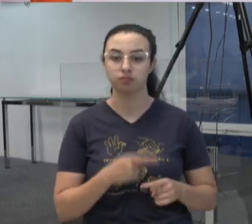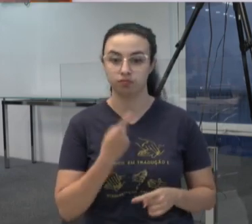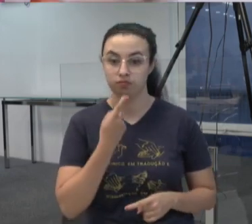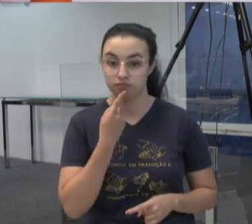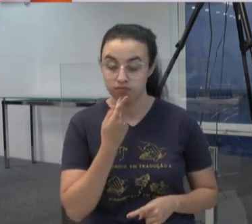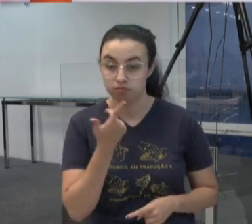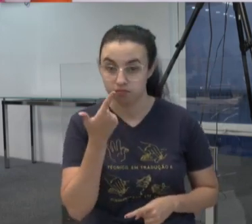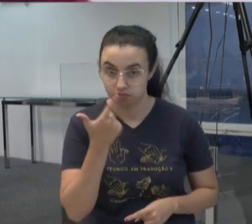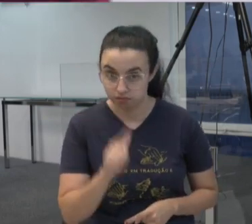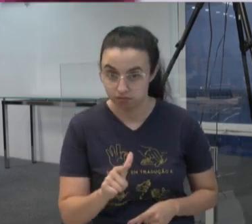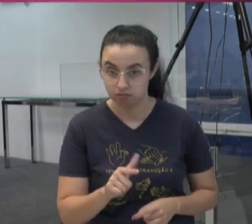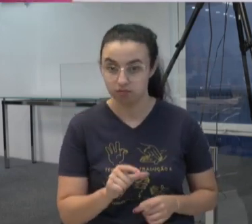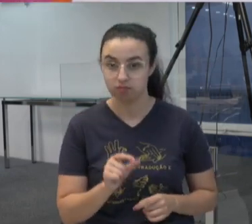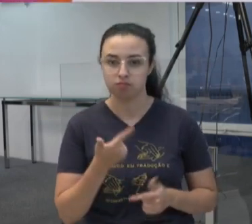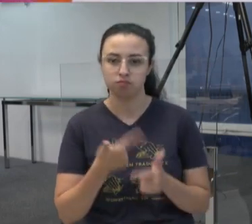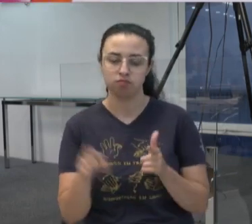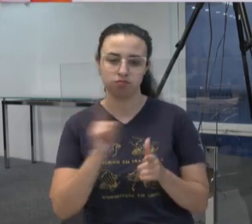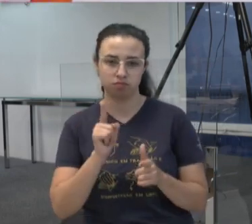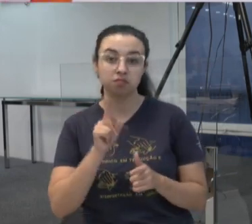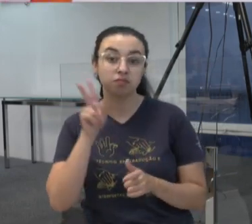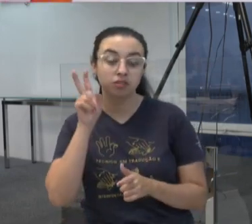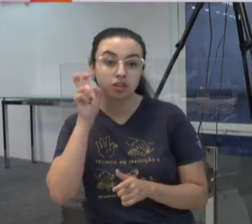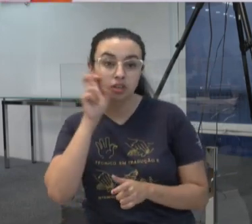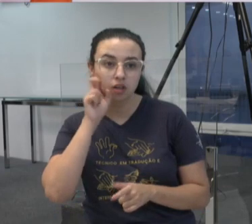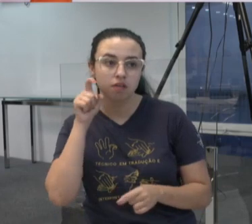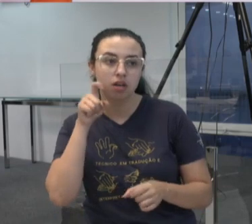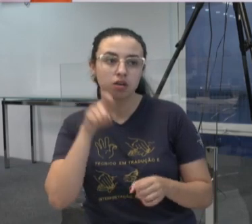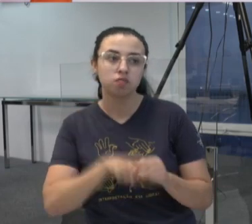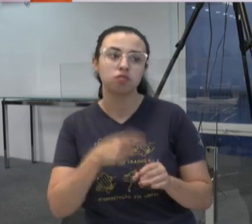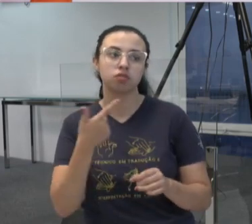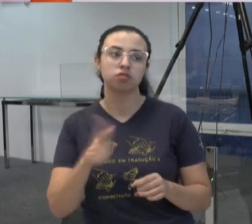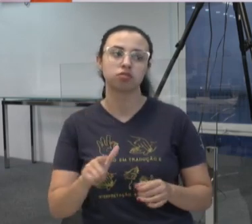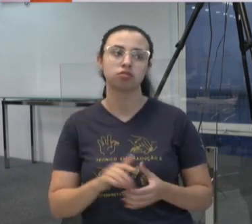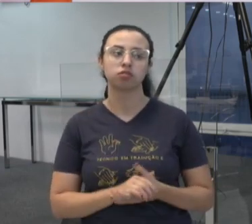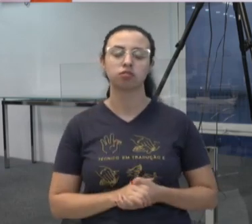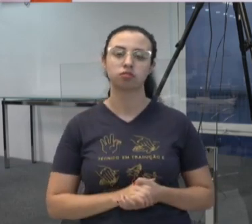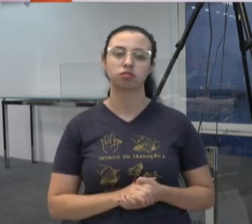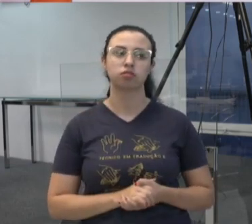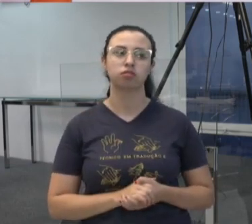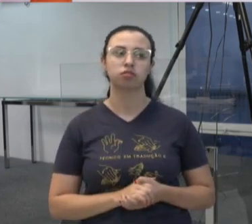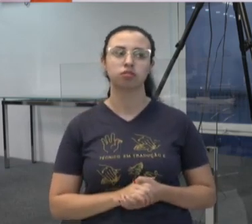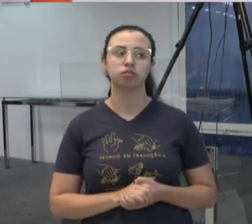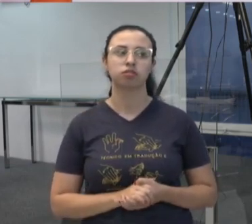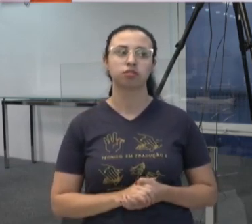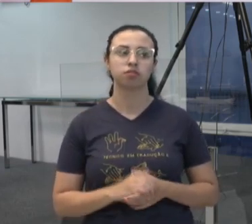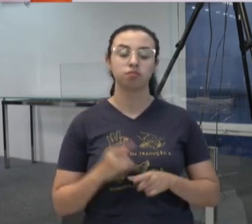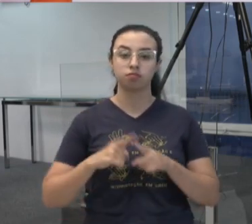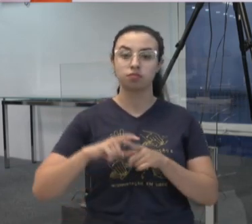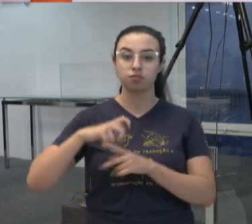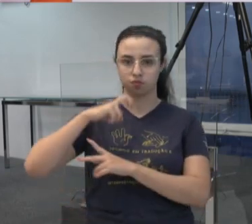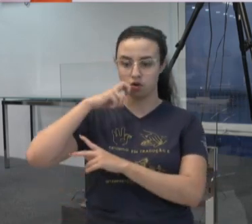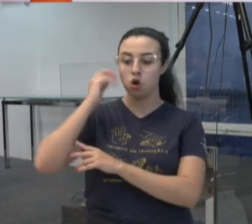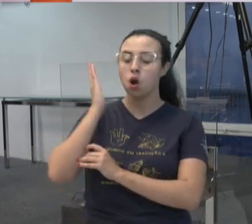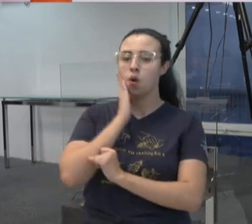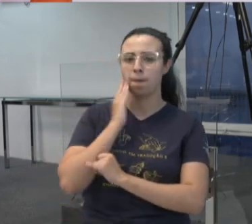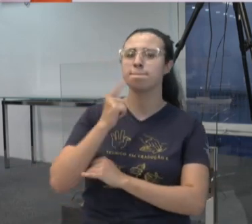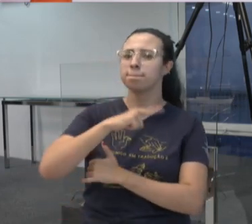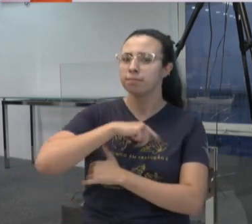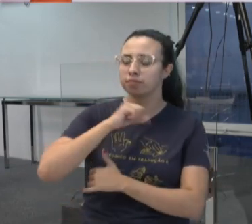repetir, não tem problema não, quinta-feira eu estou de volta. Aqui igual o mês de sinuca, bateu, levou. Porque vergonha na cara eu tenho,